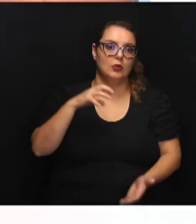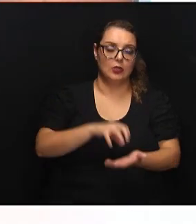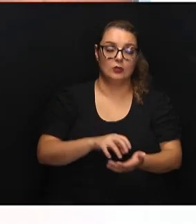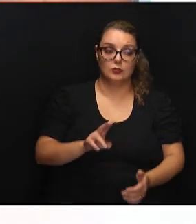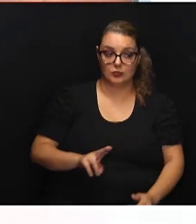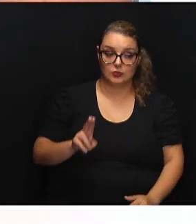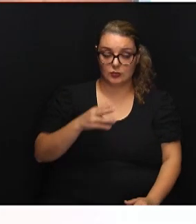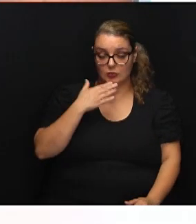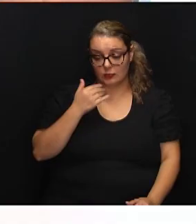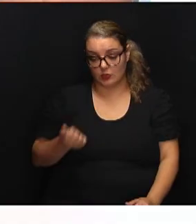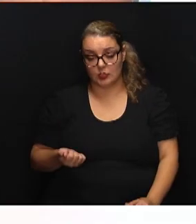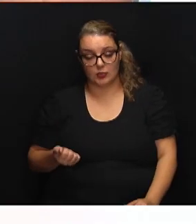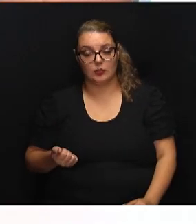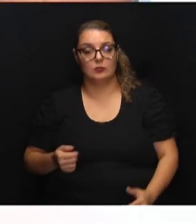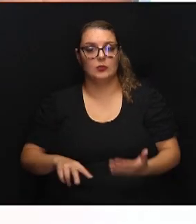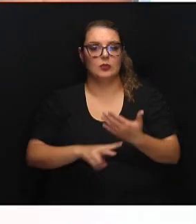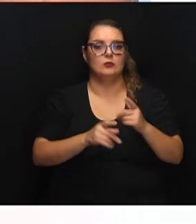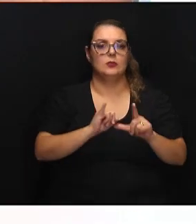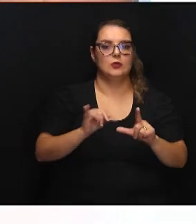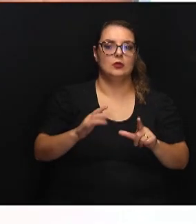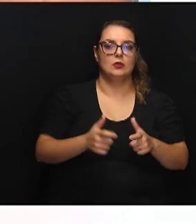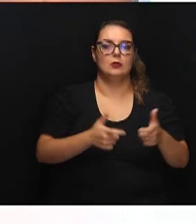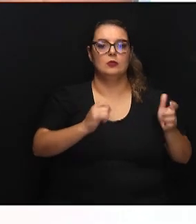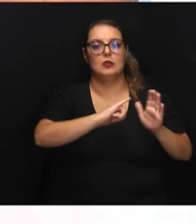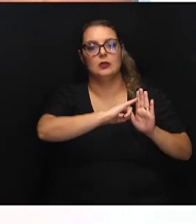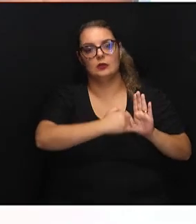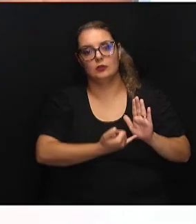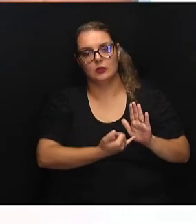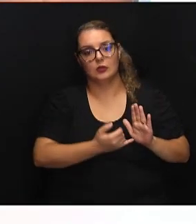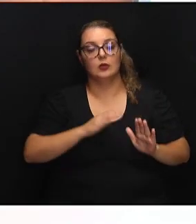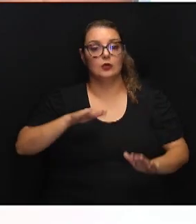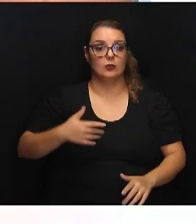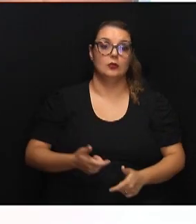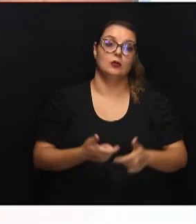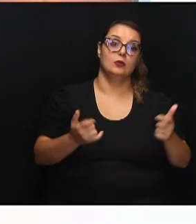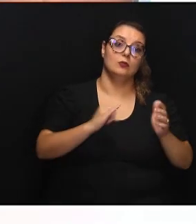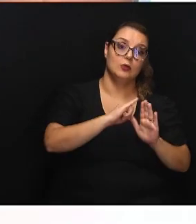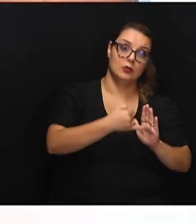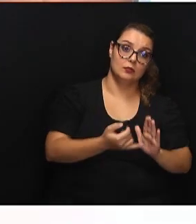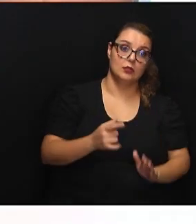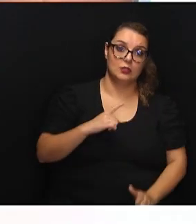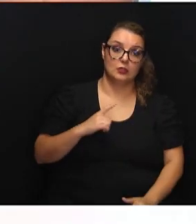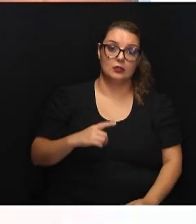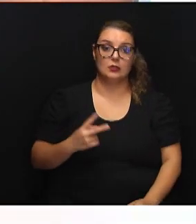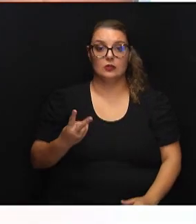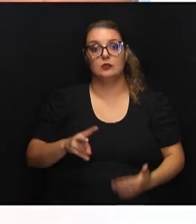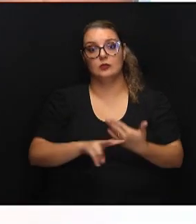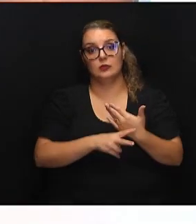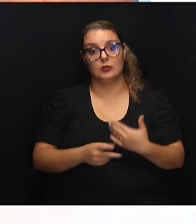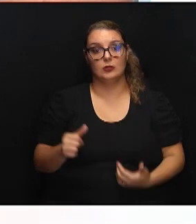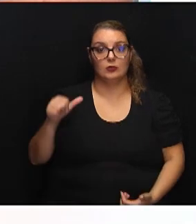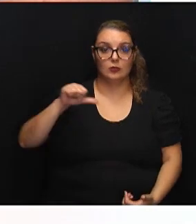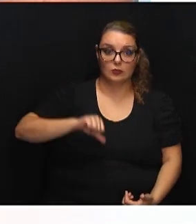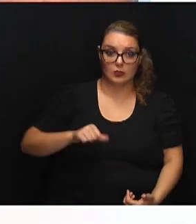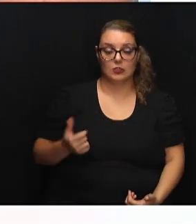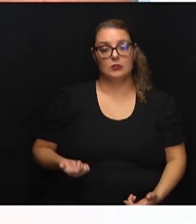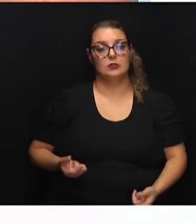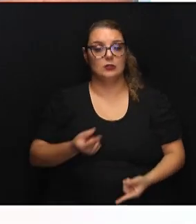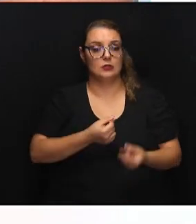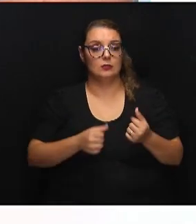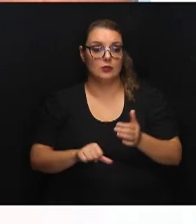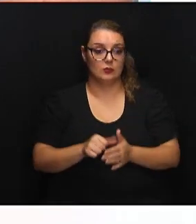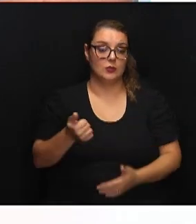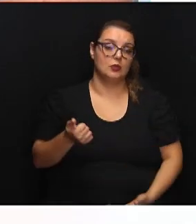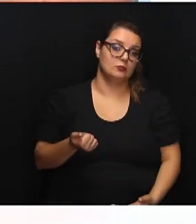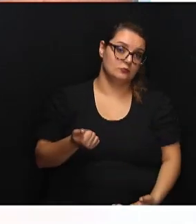anular esse efeito na inflação é aumentar os juros. Quando você aumenta os juros, você tem dois efeitos ruins na economia. Primeiro,